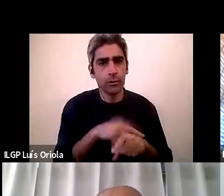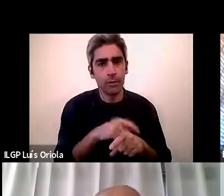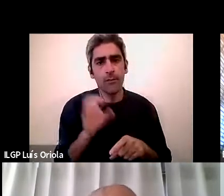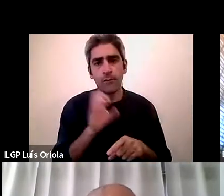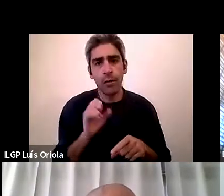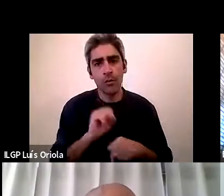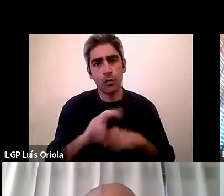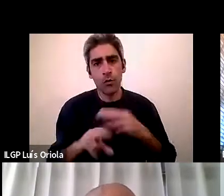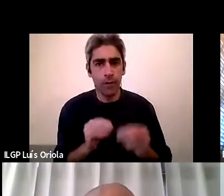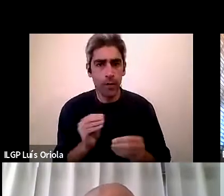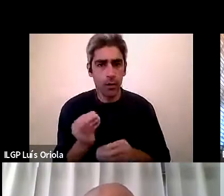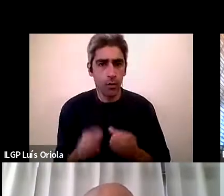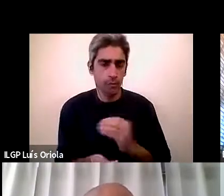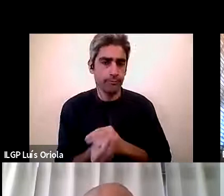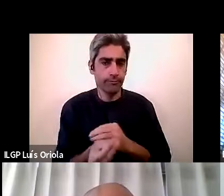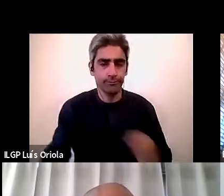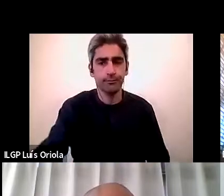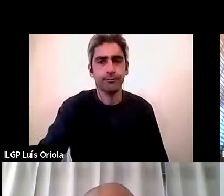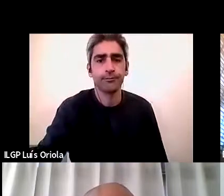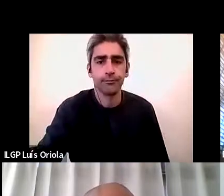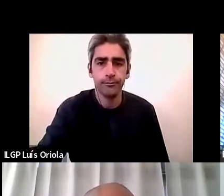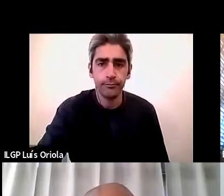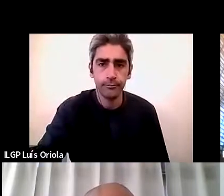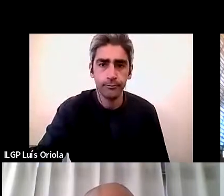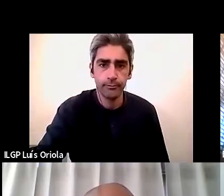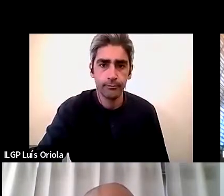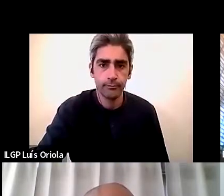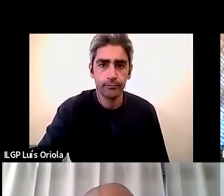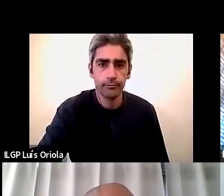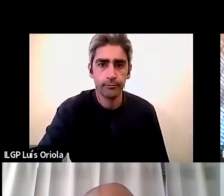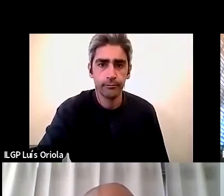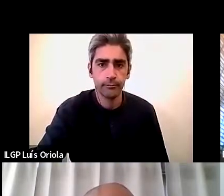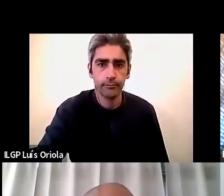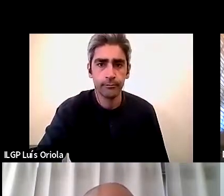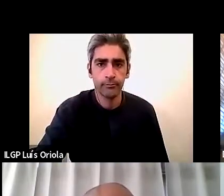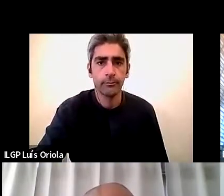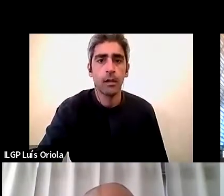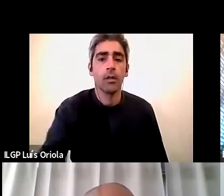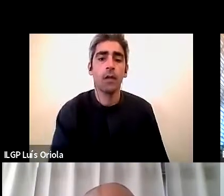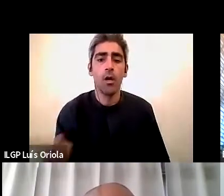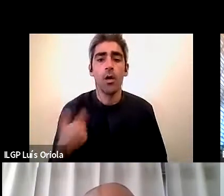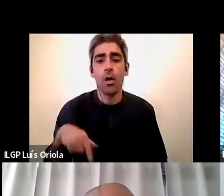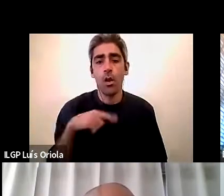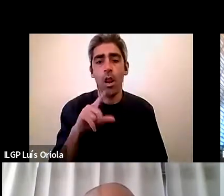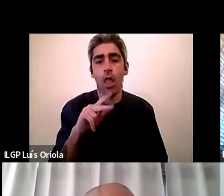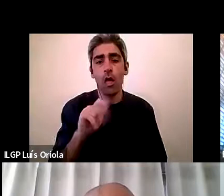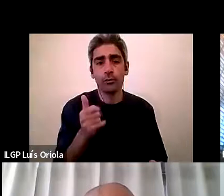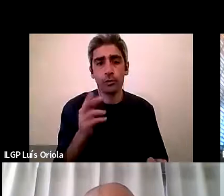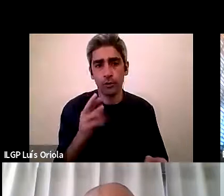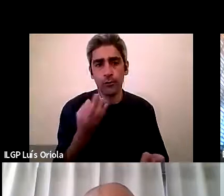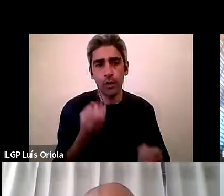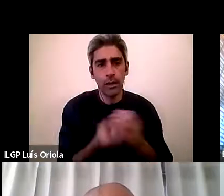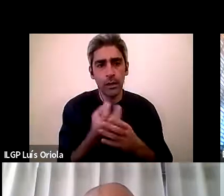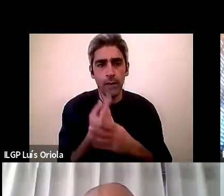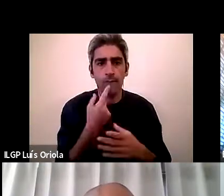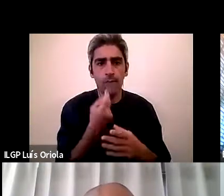forma inovadora. E para responder a essa necessidade, o LabX tem vindo a dinamizar uma série de redes, entre